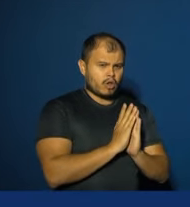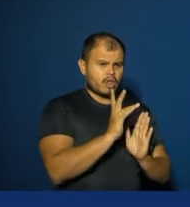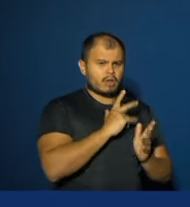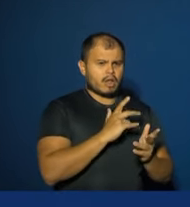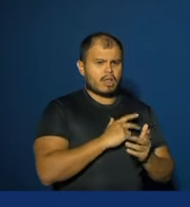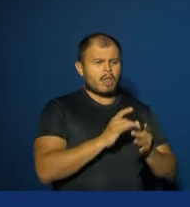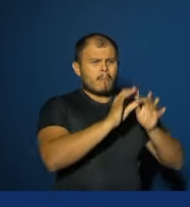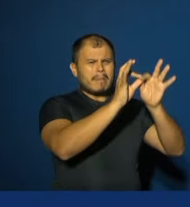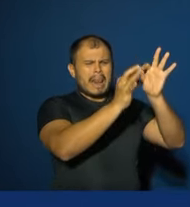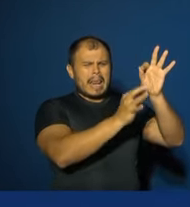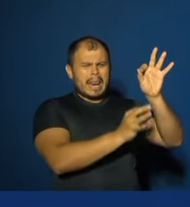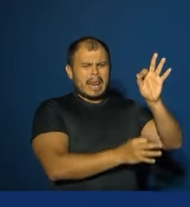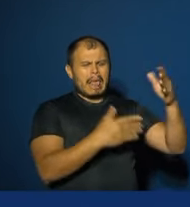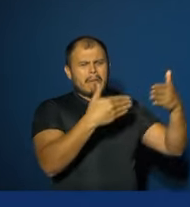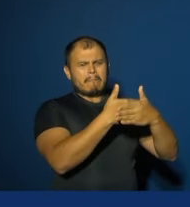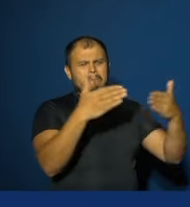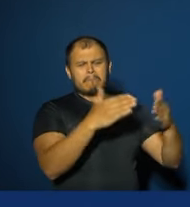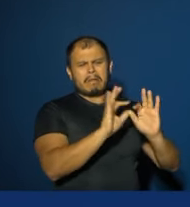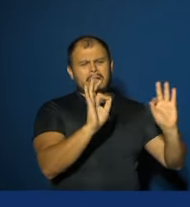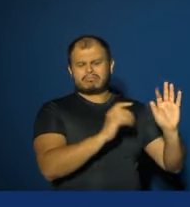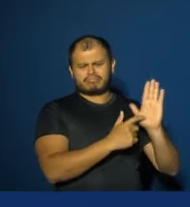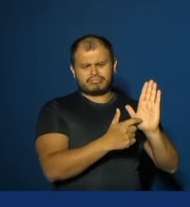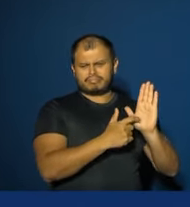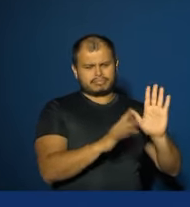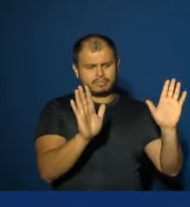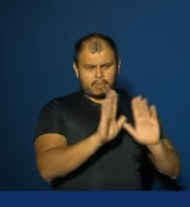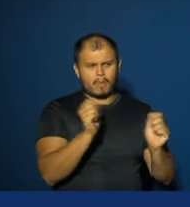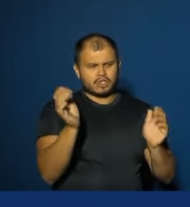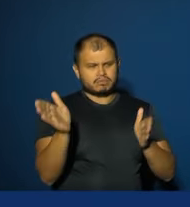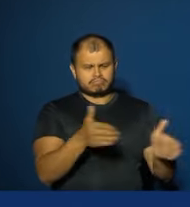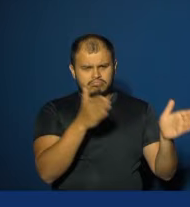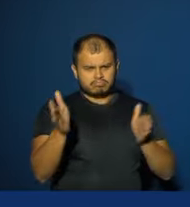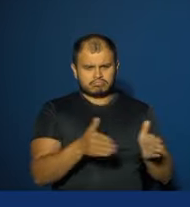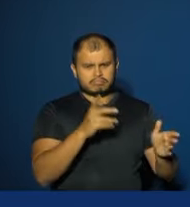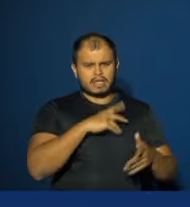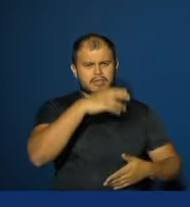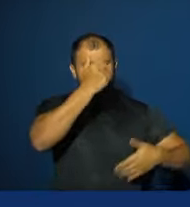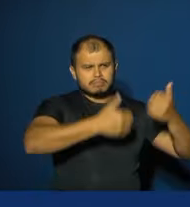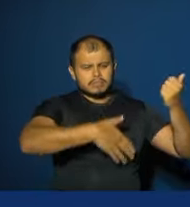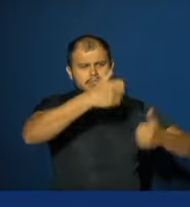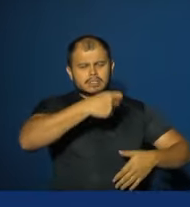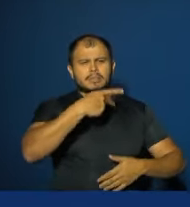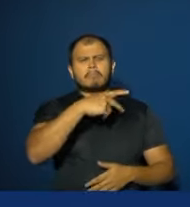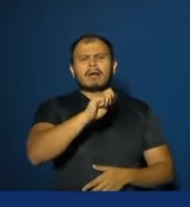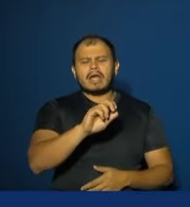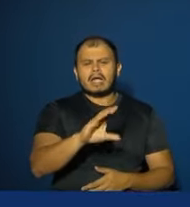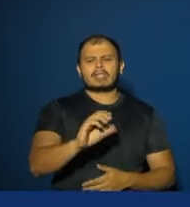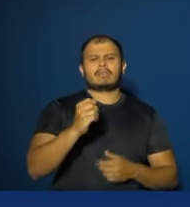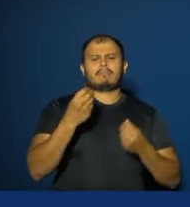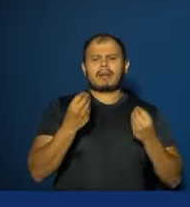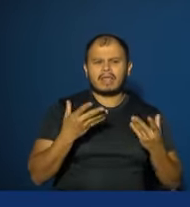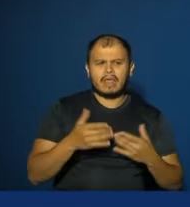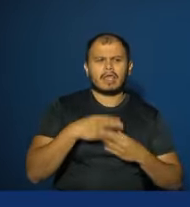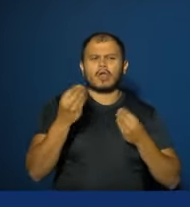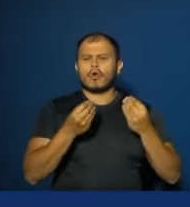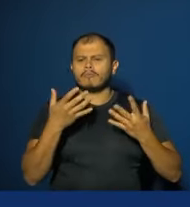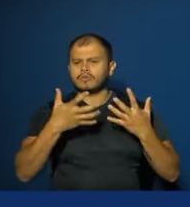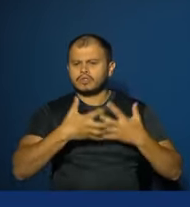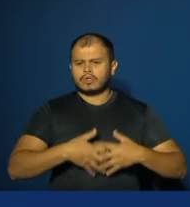com a apresentação longa, pode passar. Aí tem umas definições do que é o PAC, para que é o PAC, pode passar.